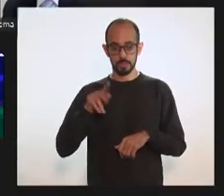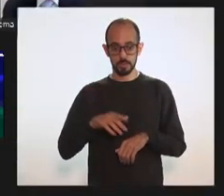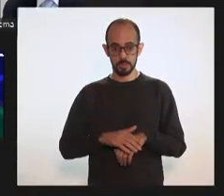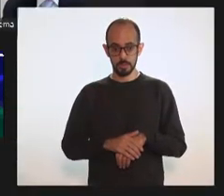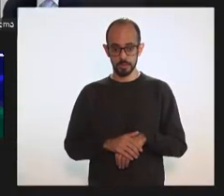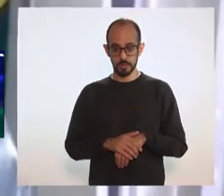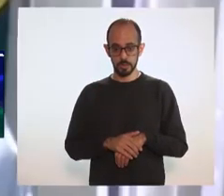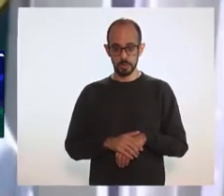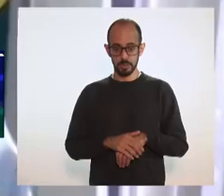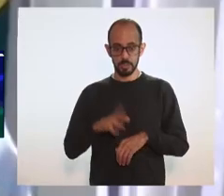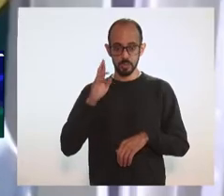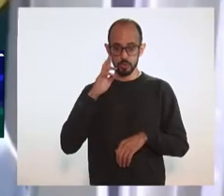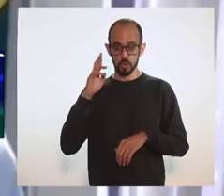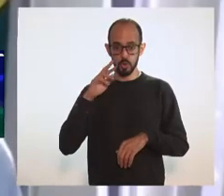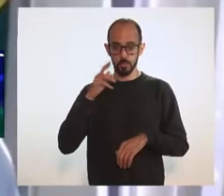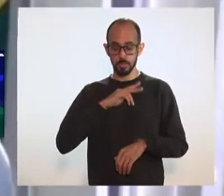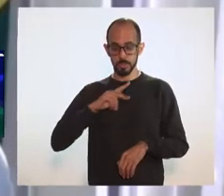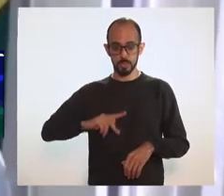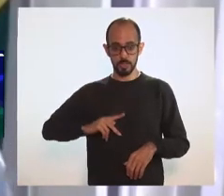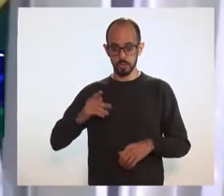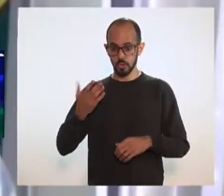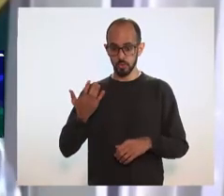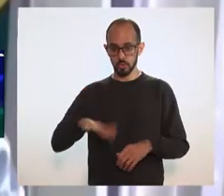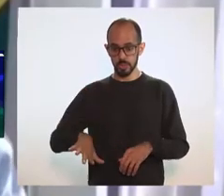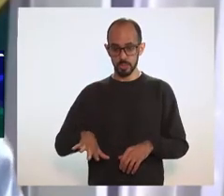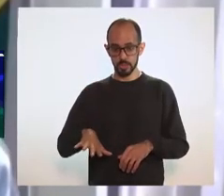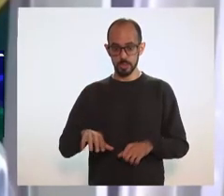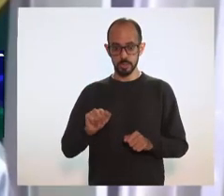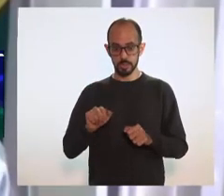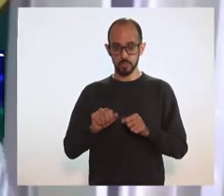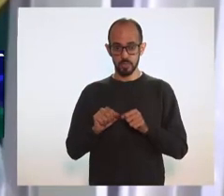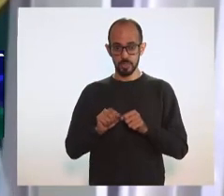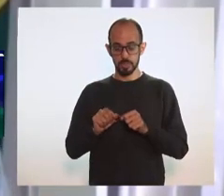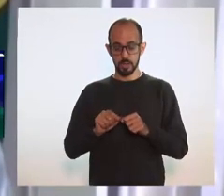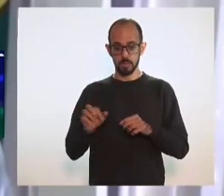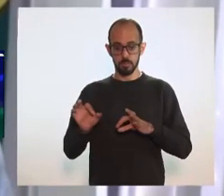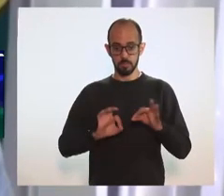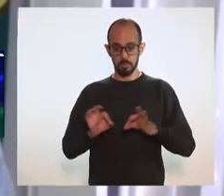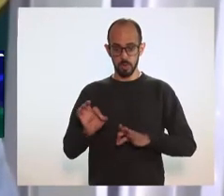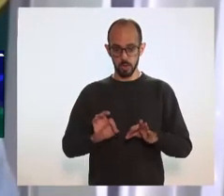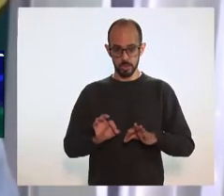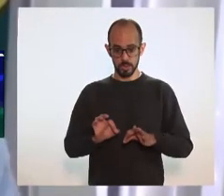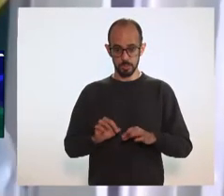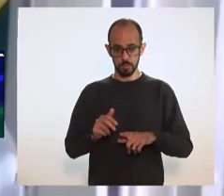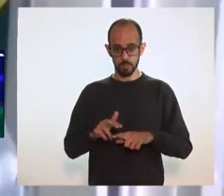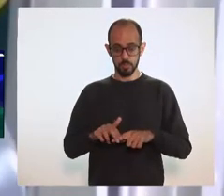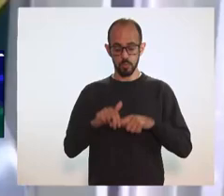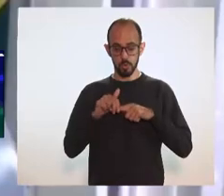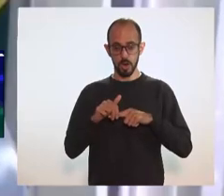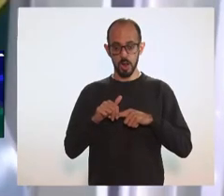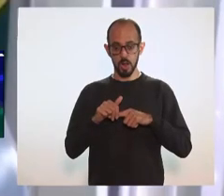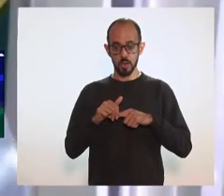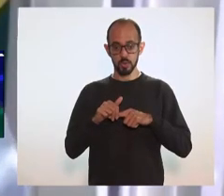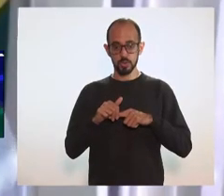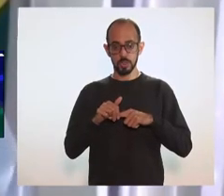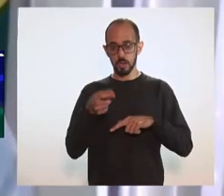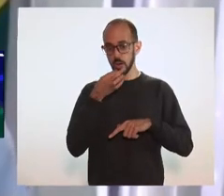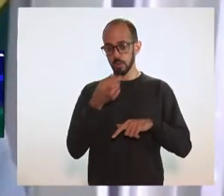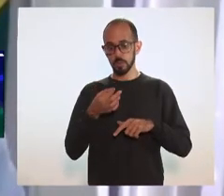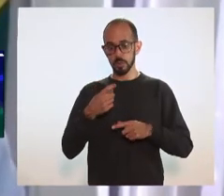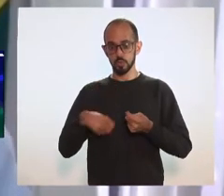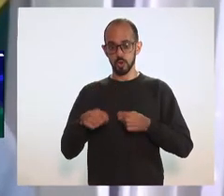Senhor presidente, eu não quis fazer uma questão de ordem, porque ia dar parecer pela Comissão de Economia. E, em primeiro lugar, eu quero dizer